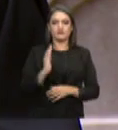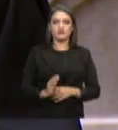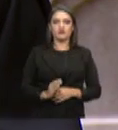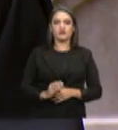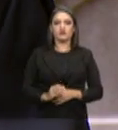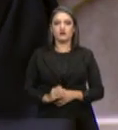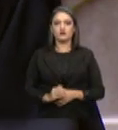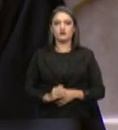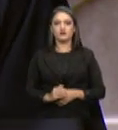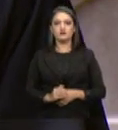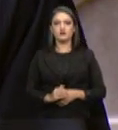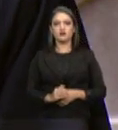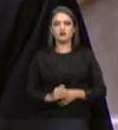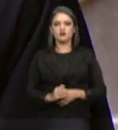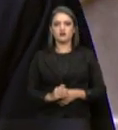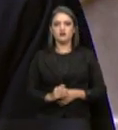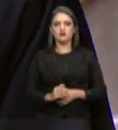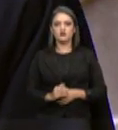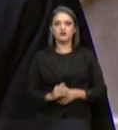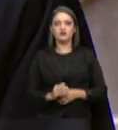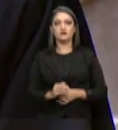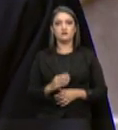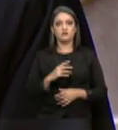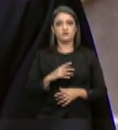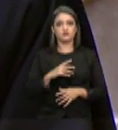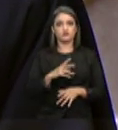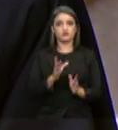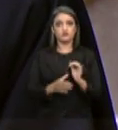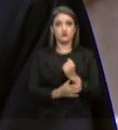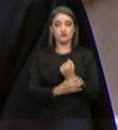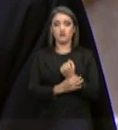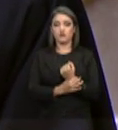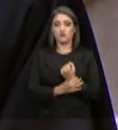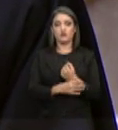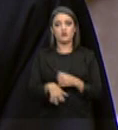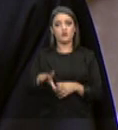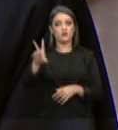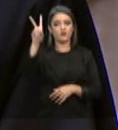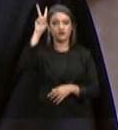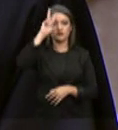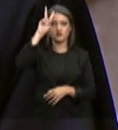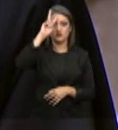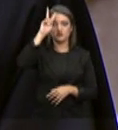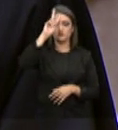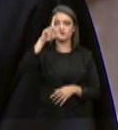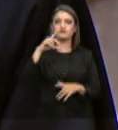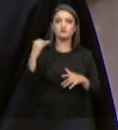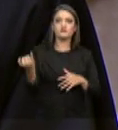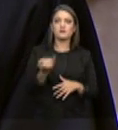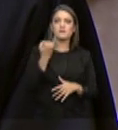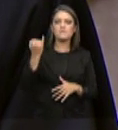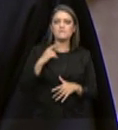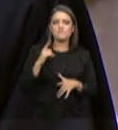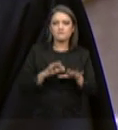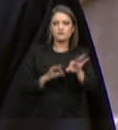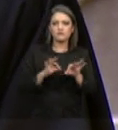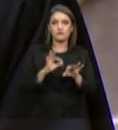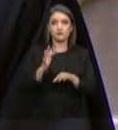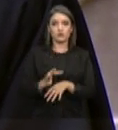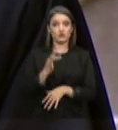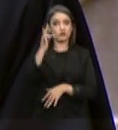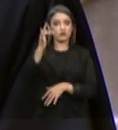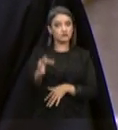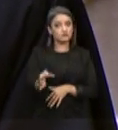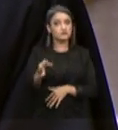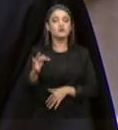preservar a memória é construir o futuro para construir o futuro é necessário preservarmos não apenas os fatos